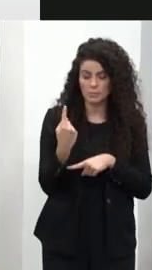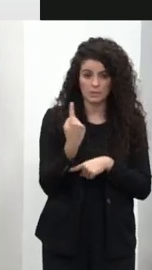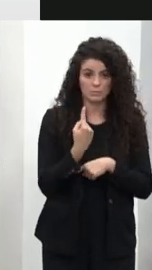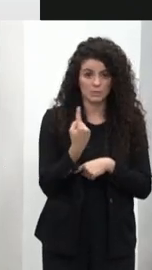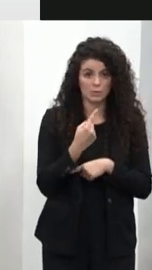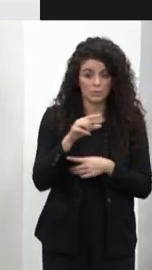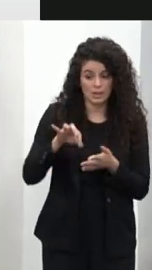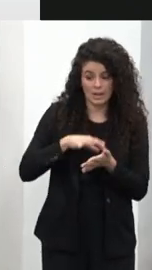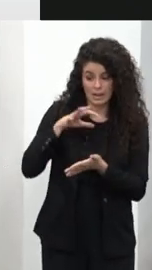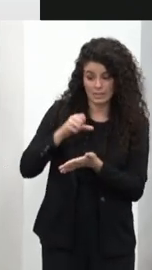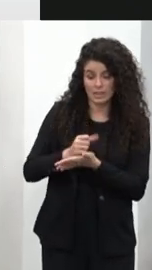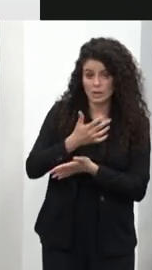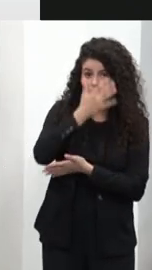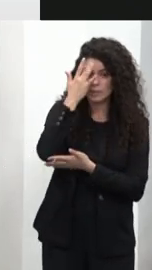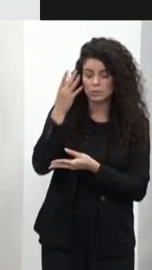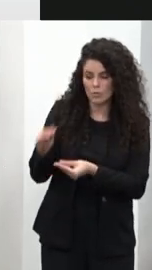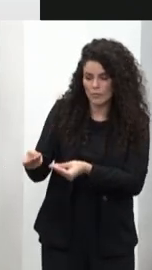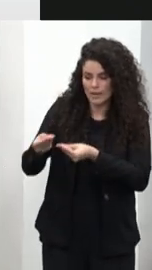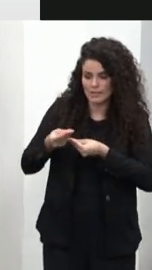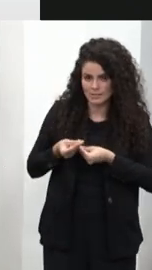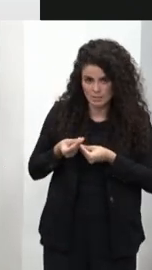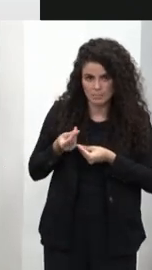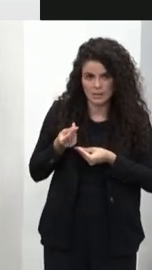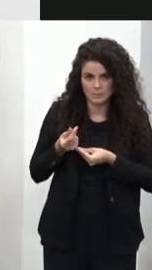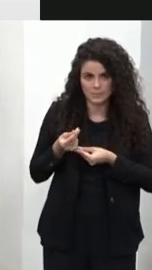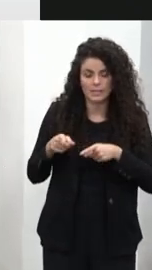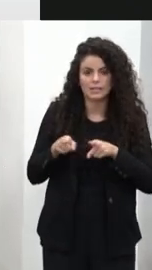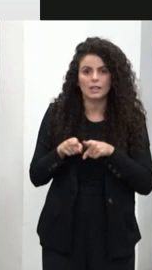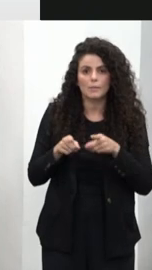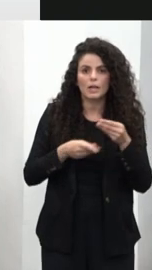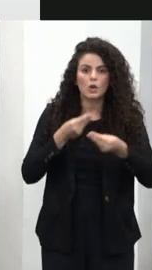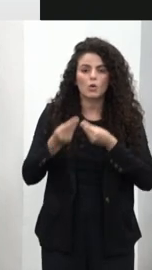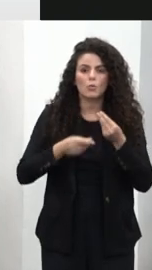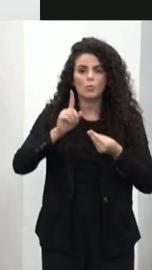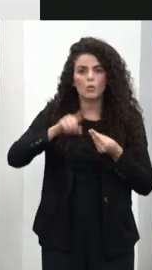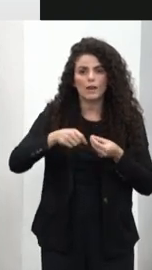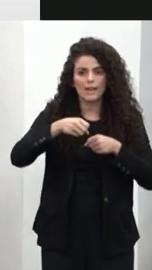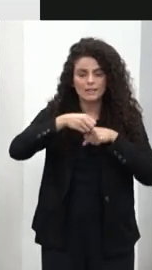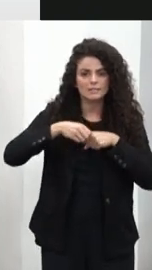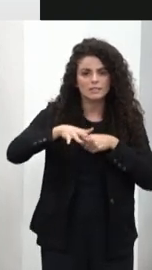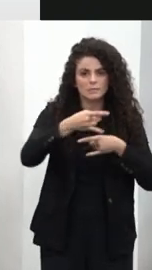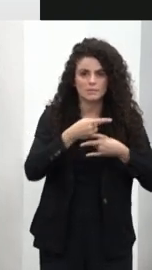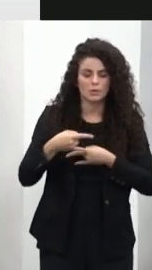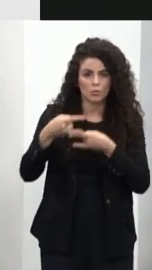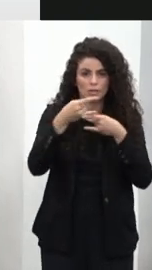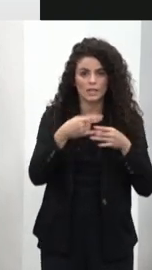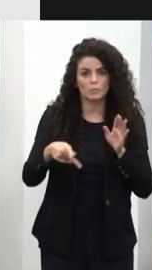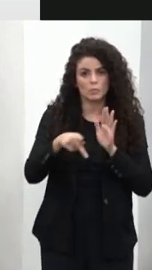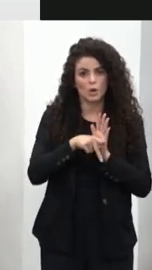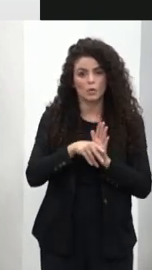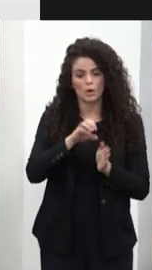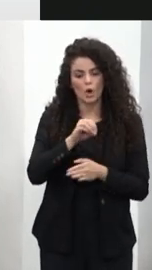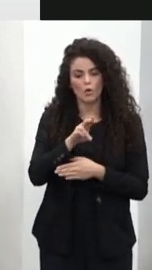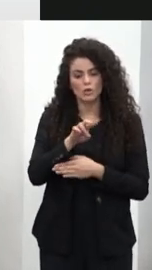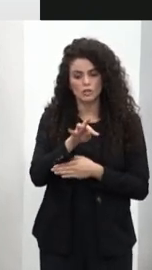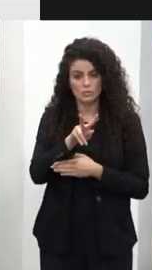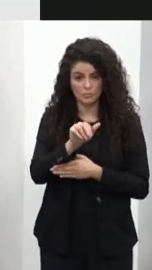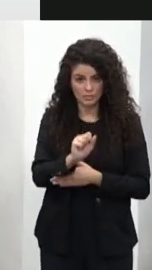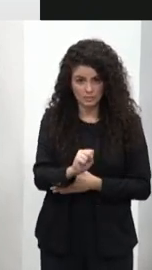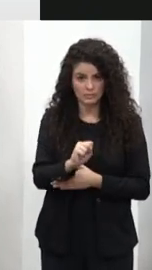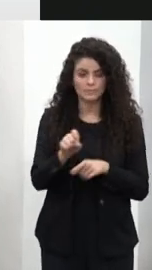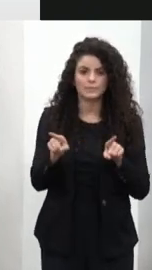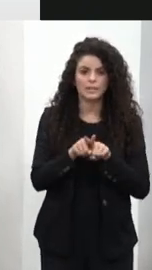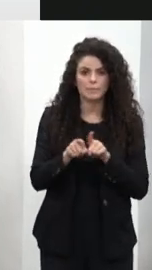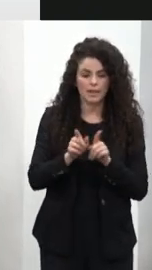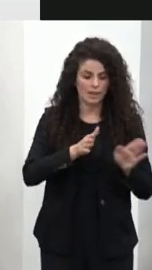depois das transmissões online As oitivas a plataforma de inscrições os recursos de acessibilidade